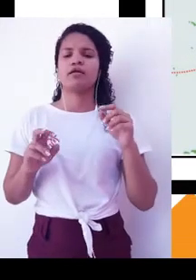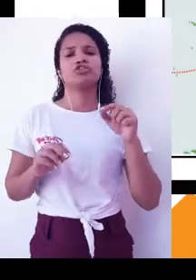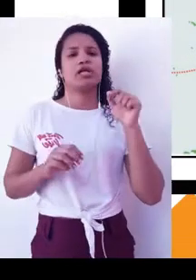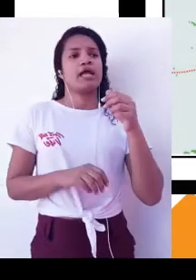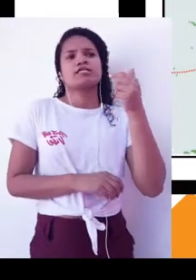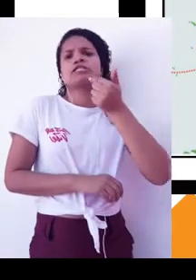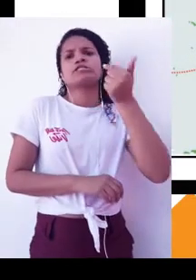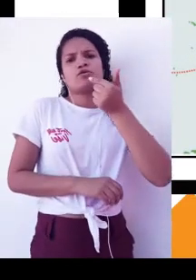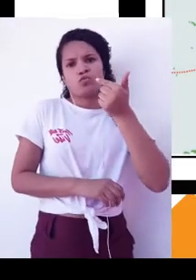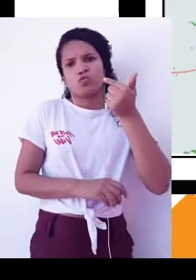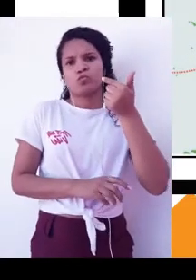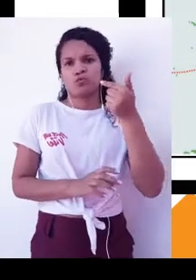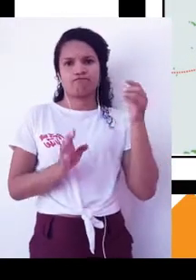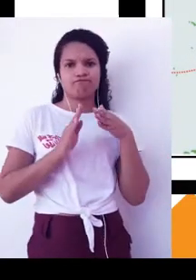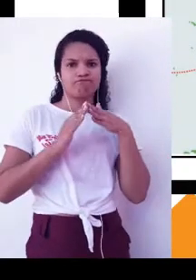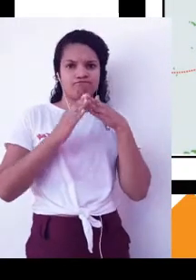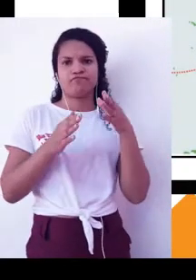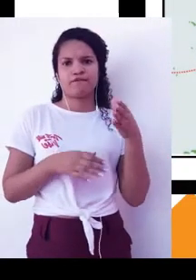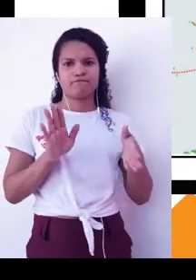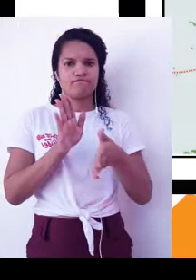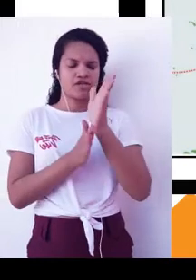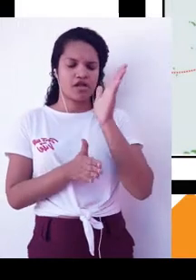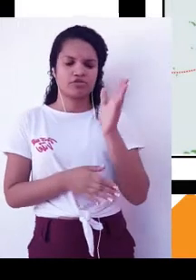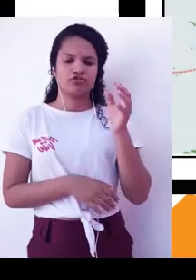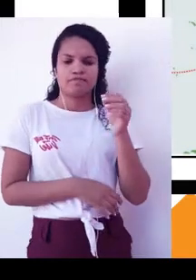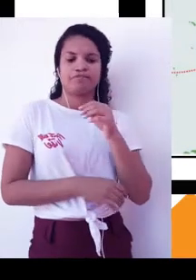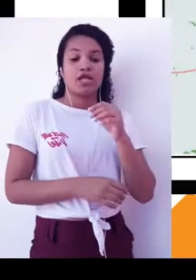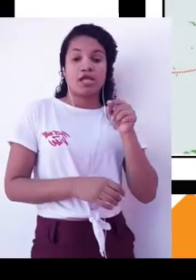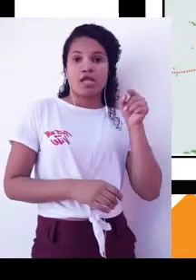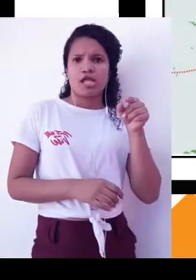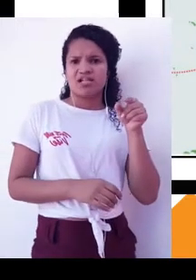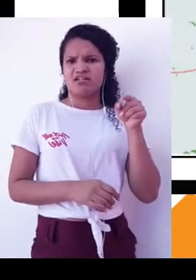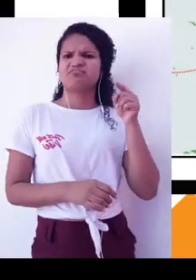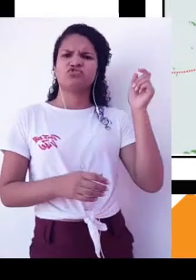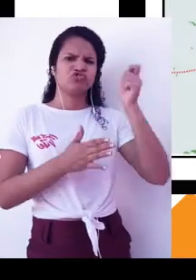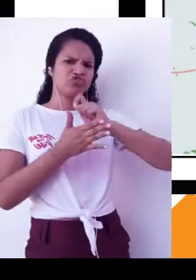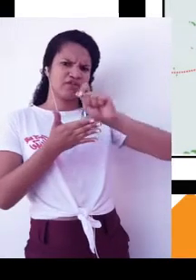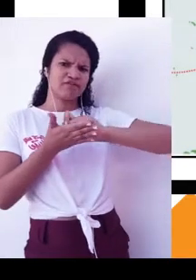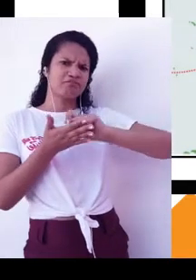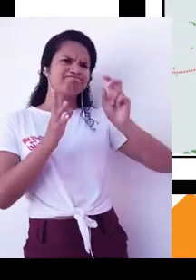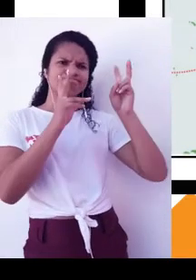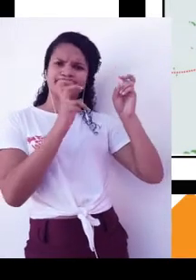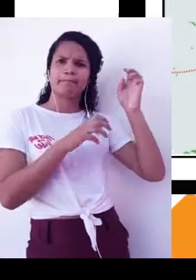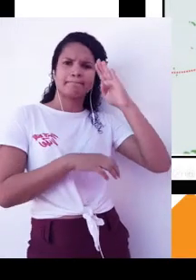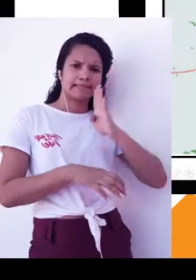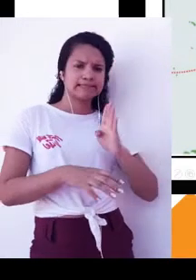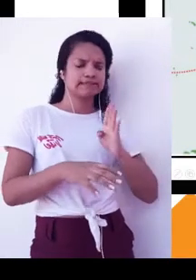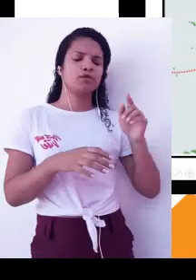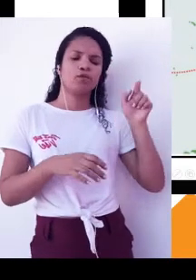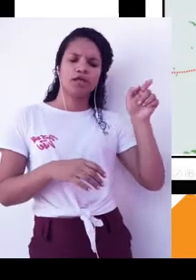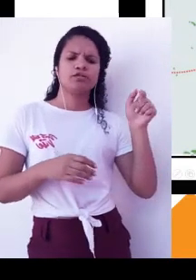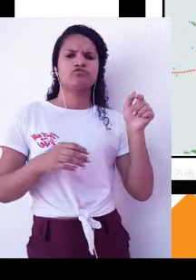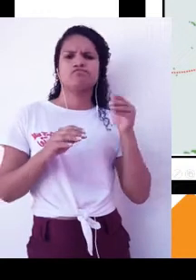a segunda viagem do Beagle, o comandante Robert Fitzroy, que escreveu bastante, inclusive, sobre o Brasil. Eles visitaram